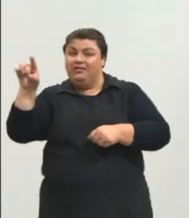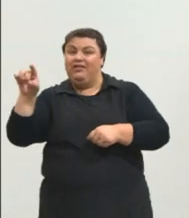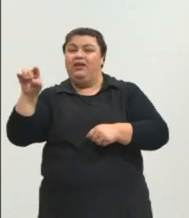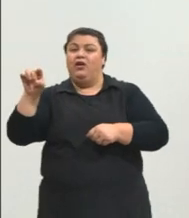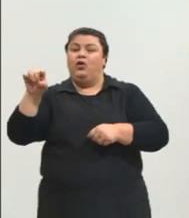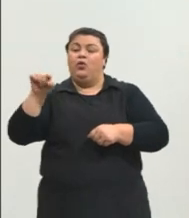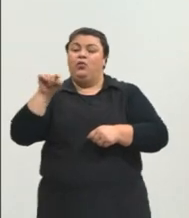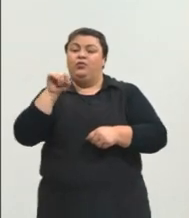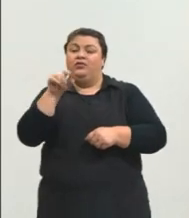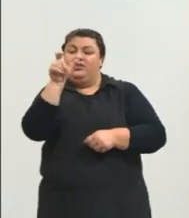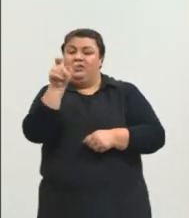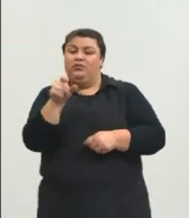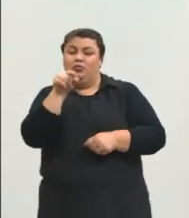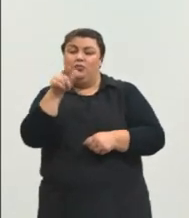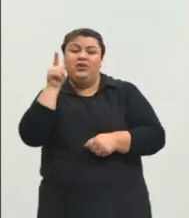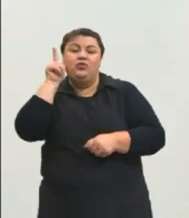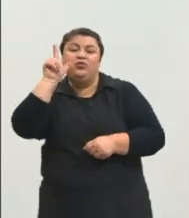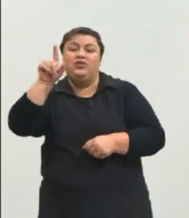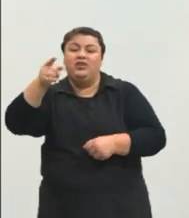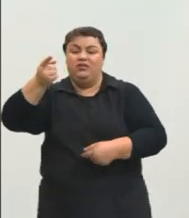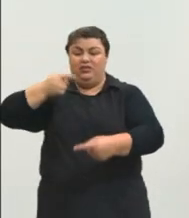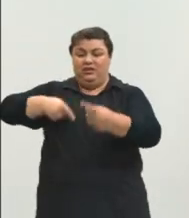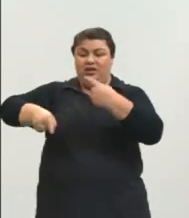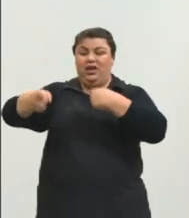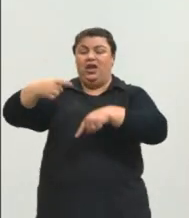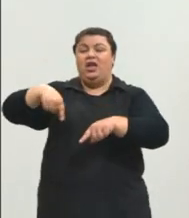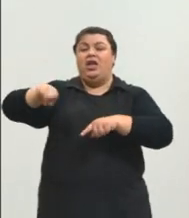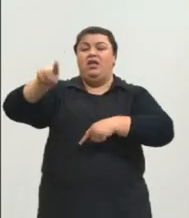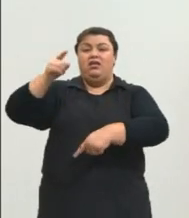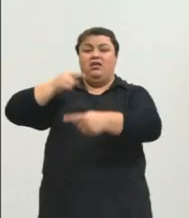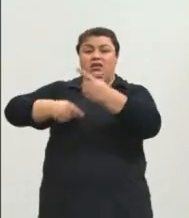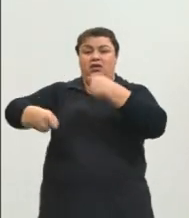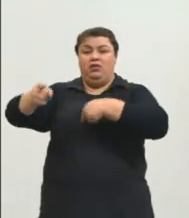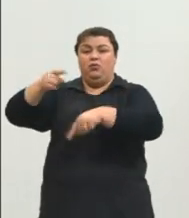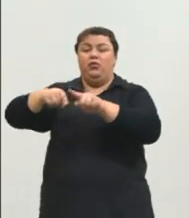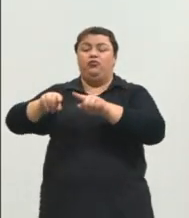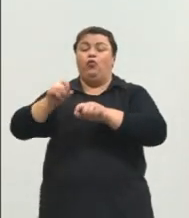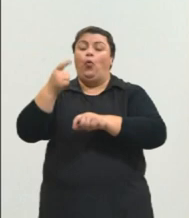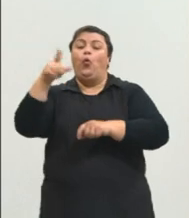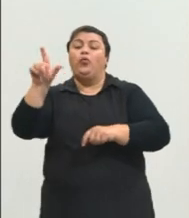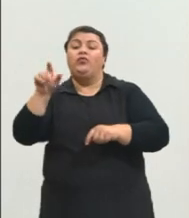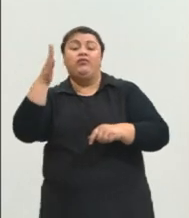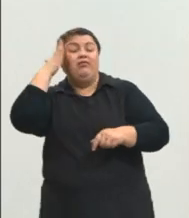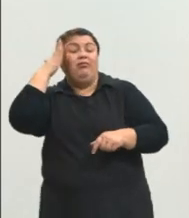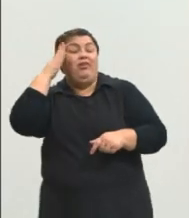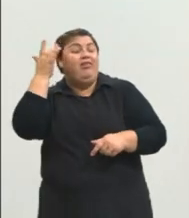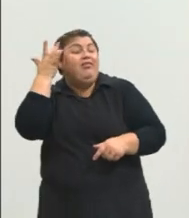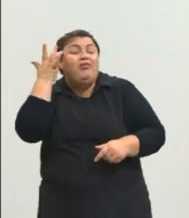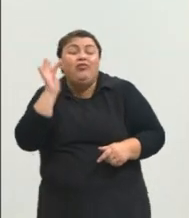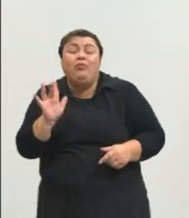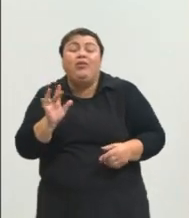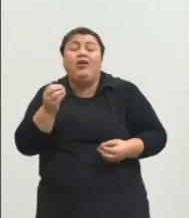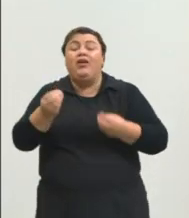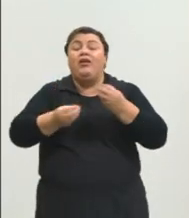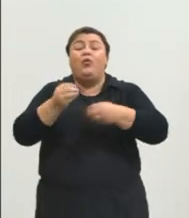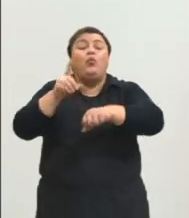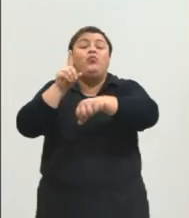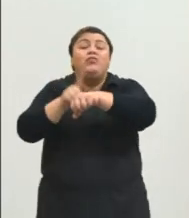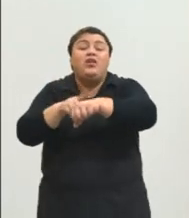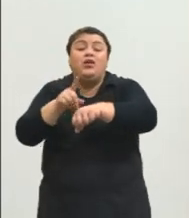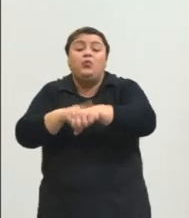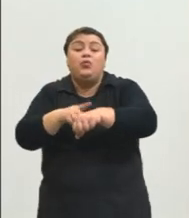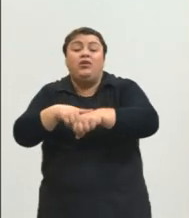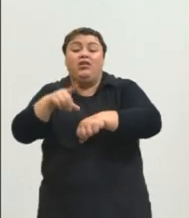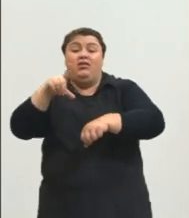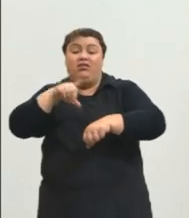elas desenvolvessem a imunidade. E uma outra coisa que não se sabia na época também era por quanto tempo essa imunização duraria.